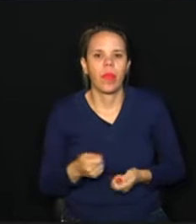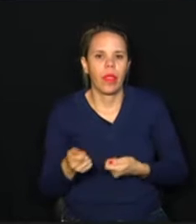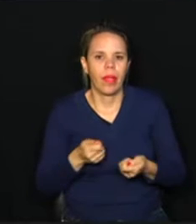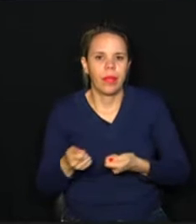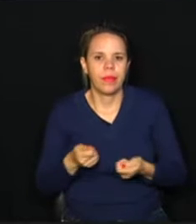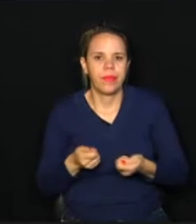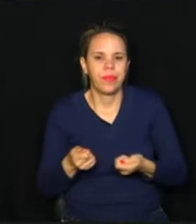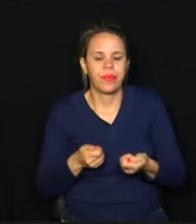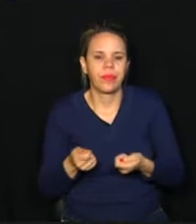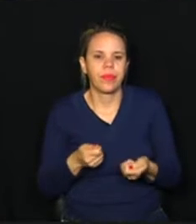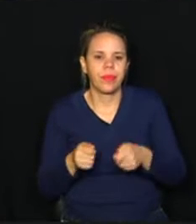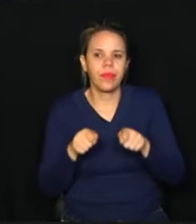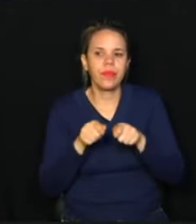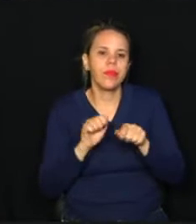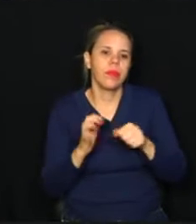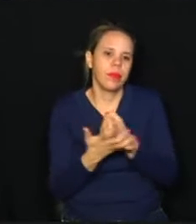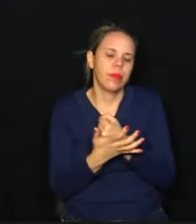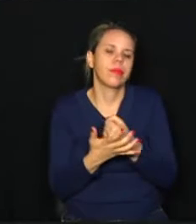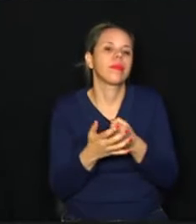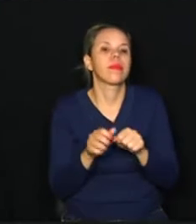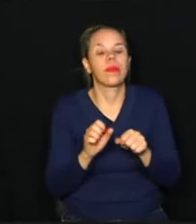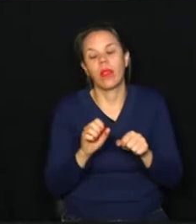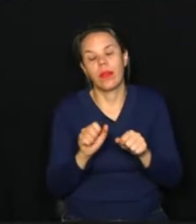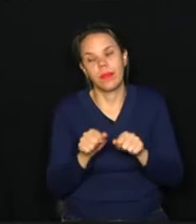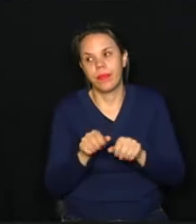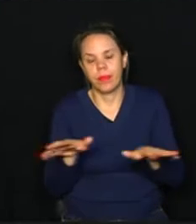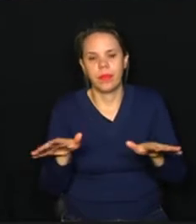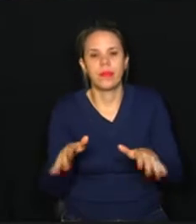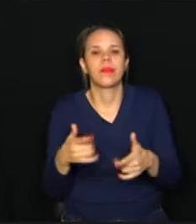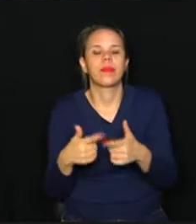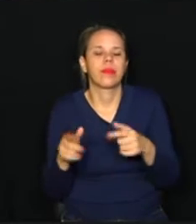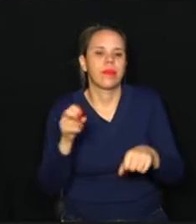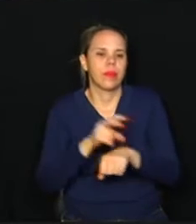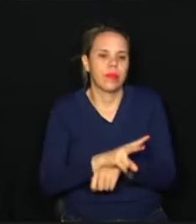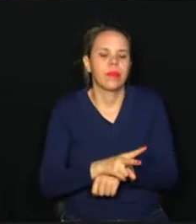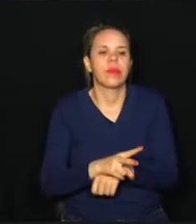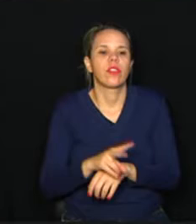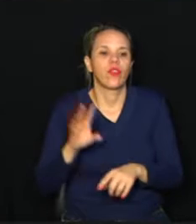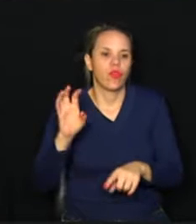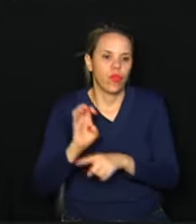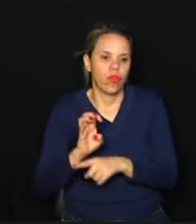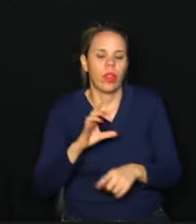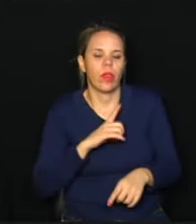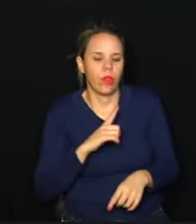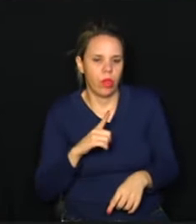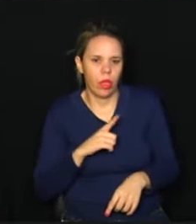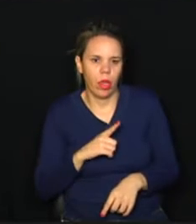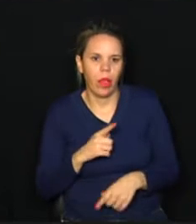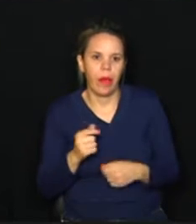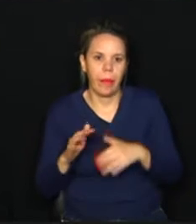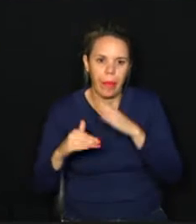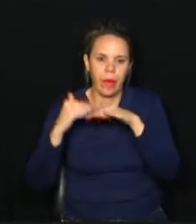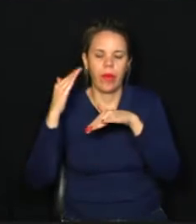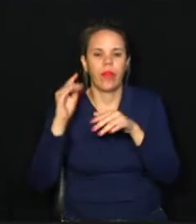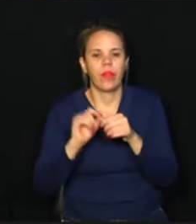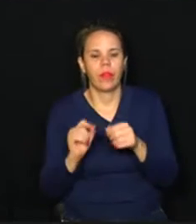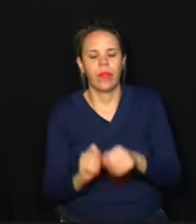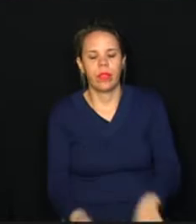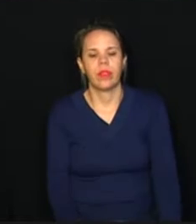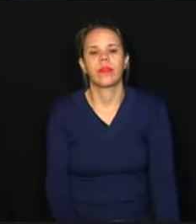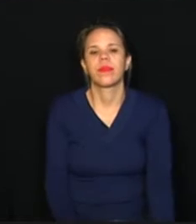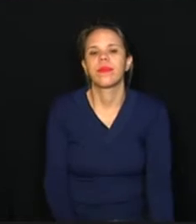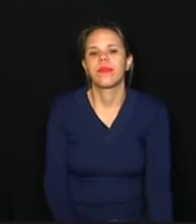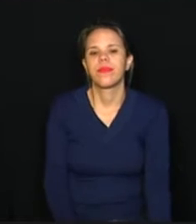essas endemias para o Estado ter um impulso de desenvolvimento e poder fazer a